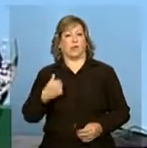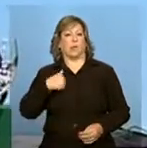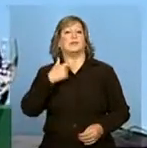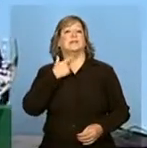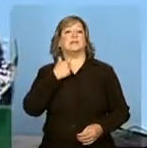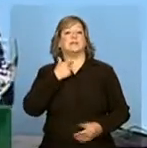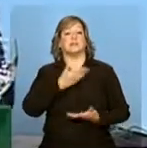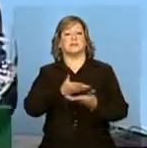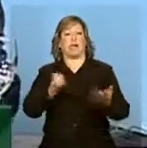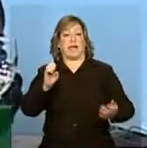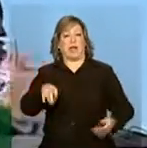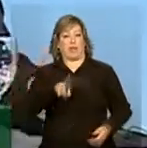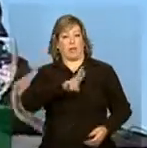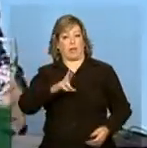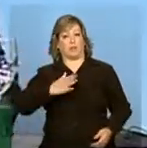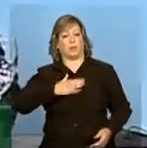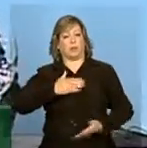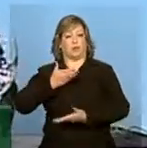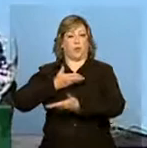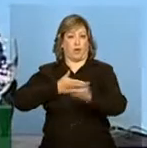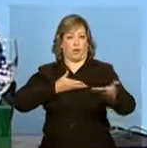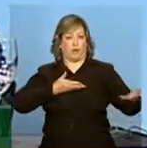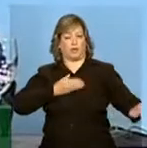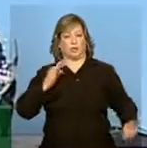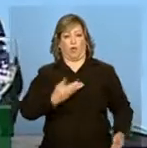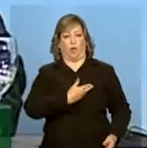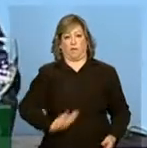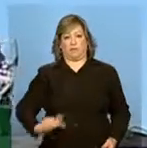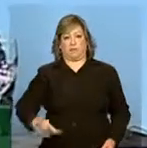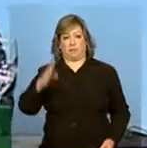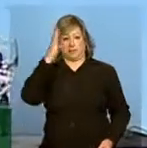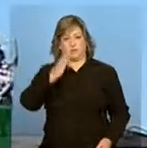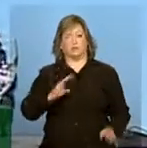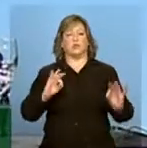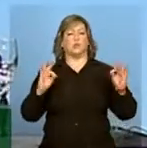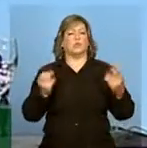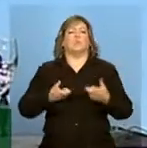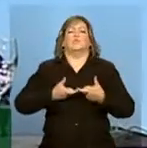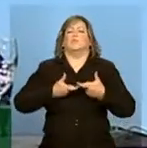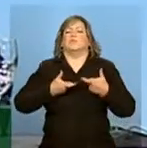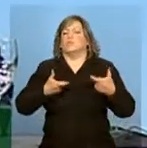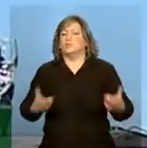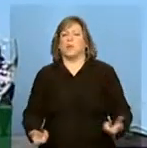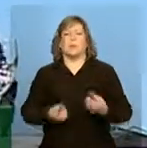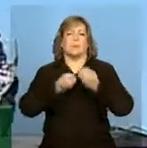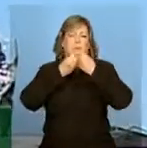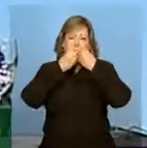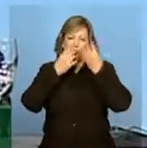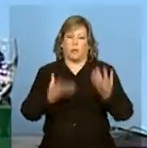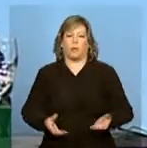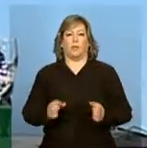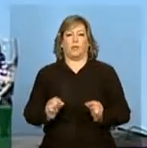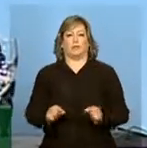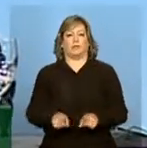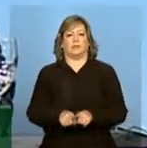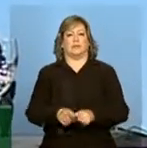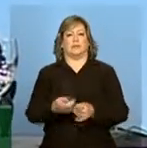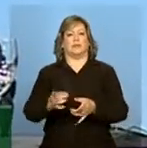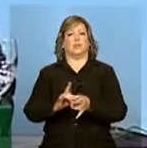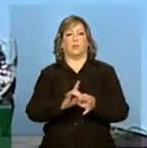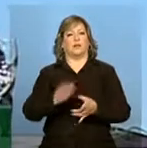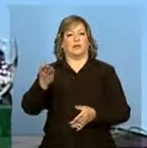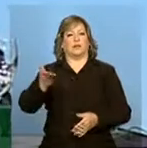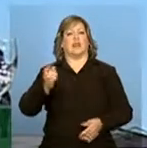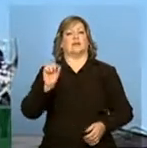desejo, em nome dos meus colegas, em nome do governo brasileiro, todo o êxito à irmã República